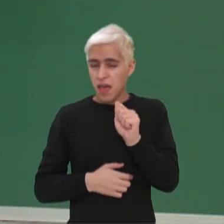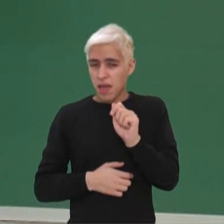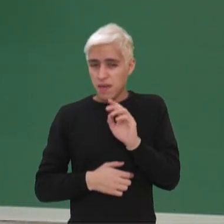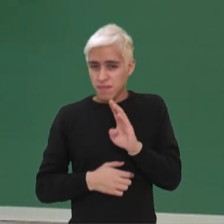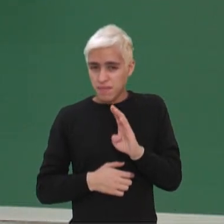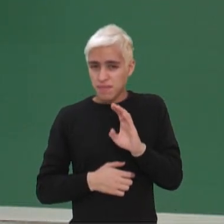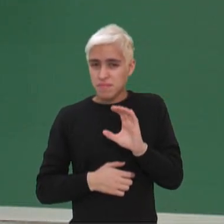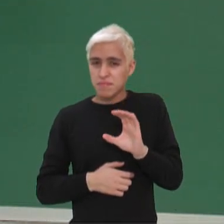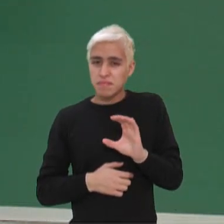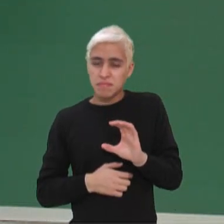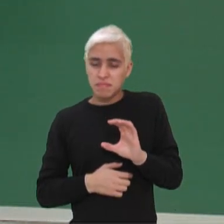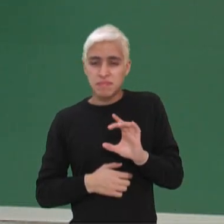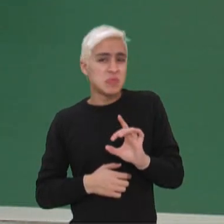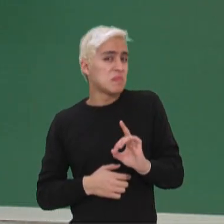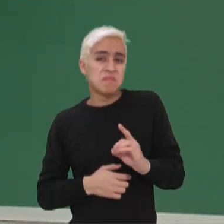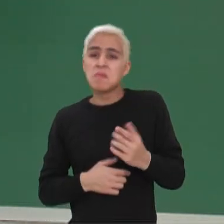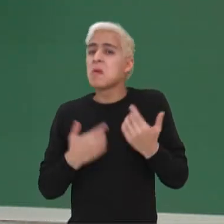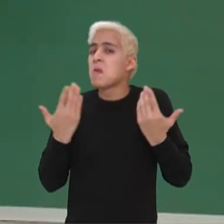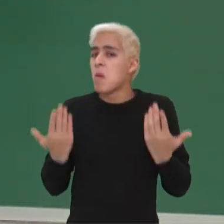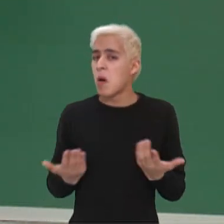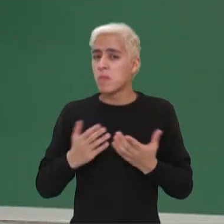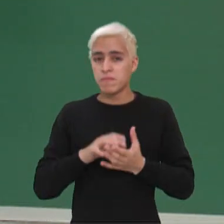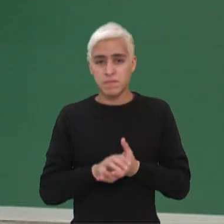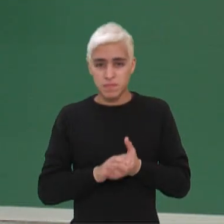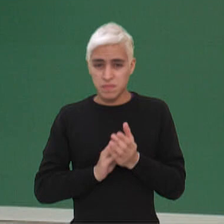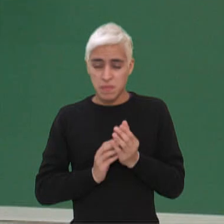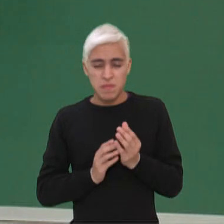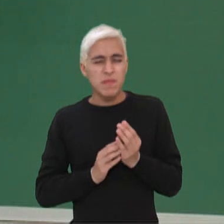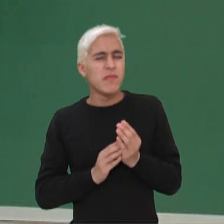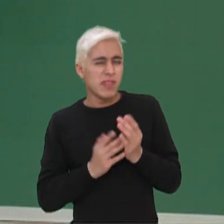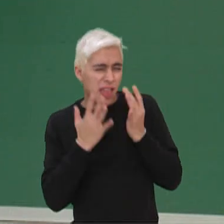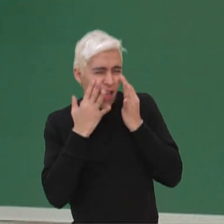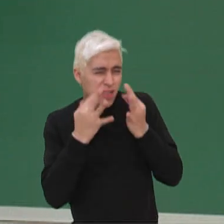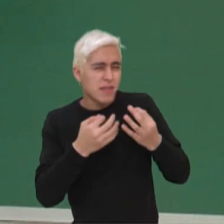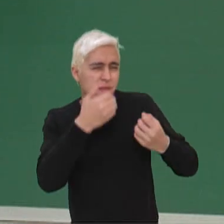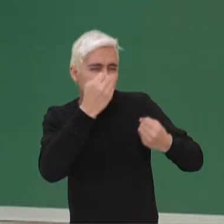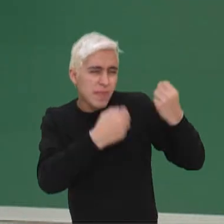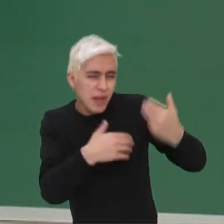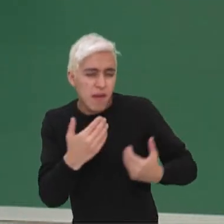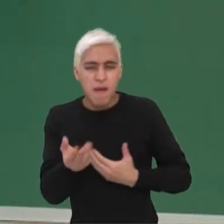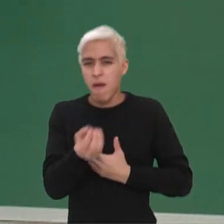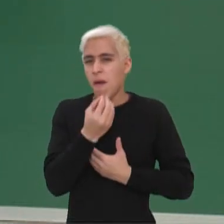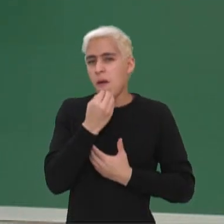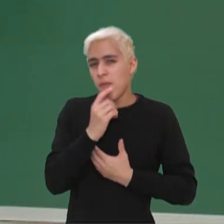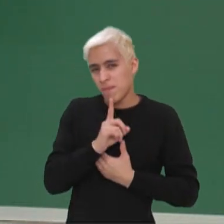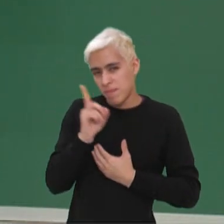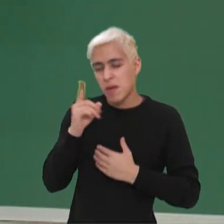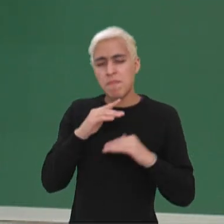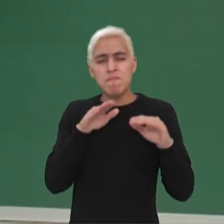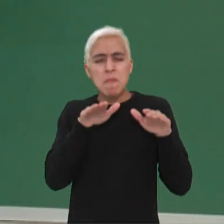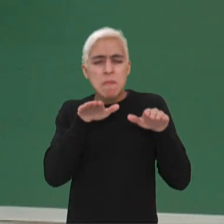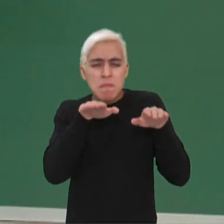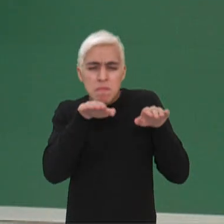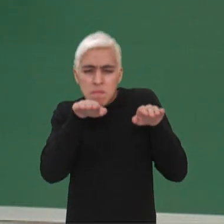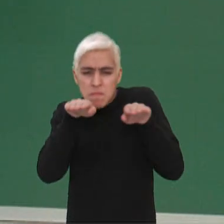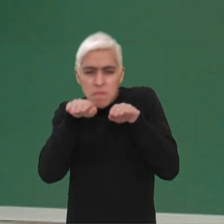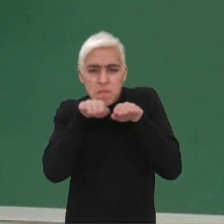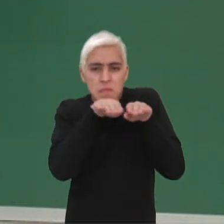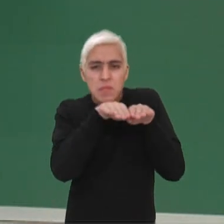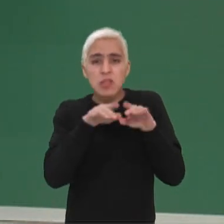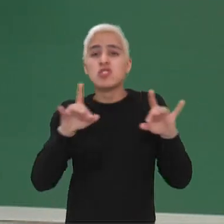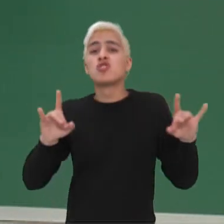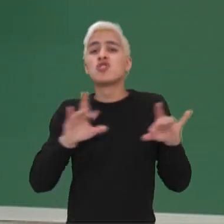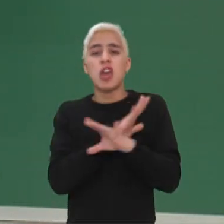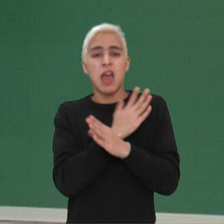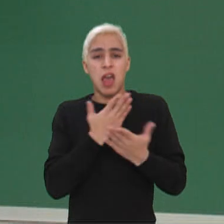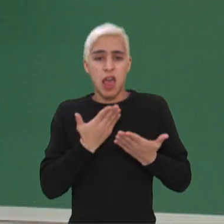desproporção, abstracionismo ou desequilíbrio? Se você prestou atenção no que eu falei, é lógico que é a harmonia, ok? Então, para terminar a